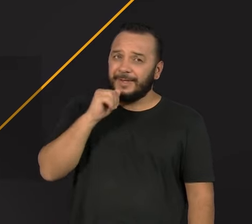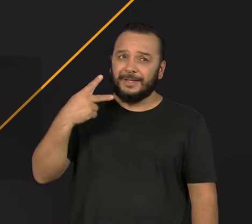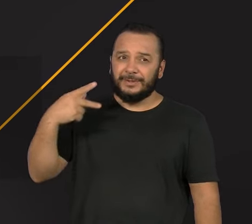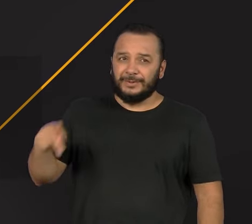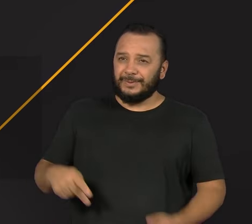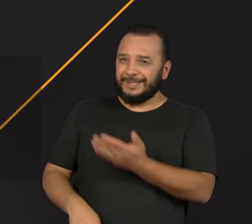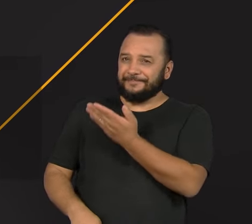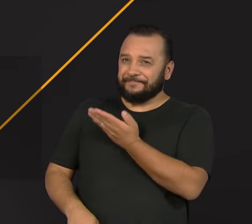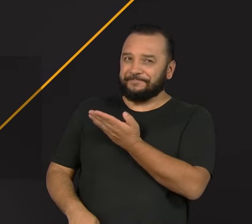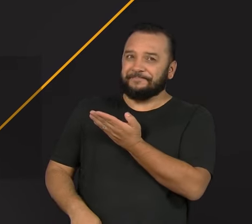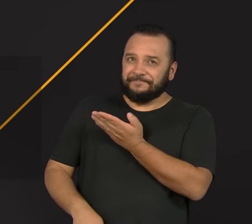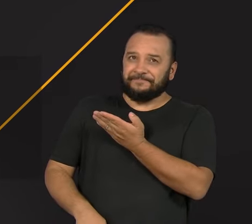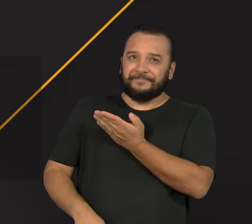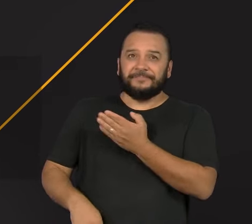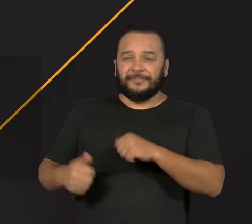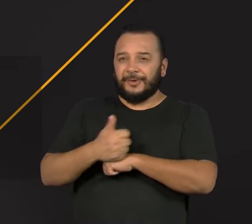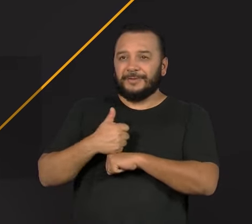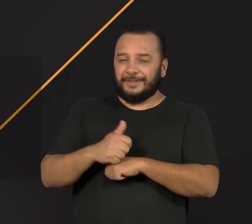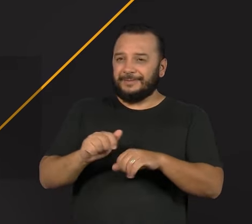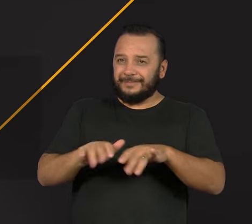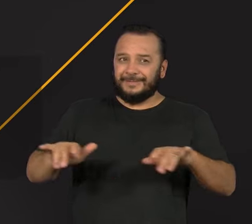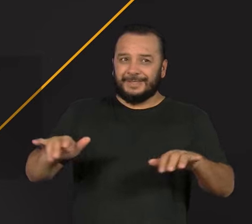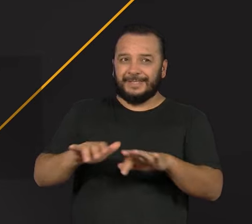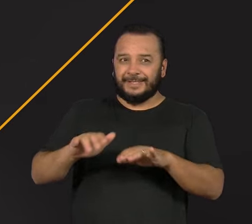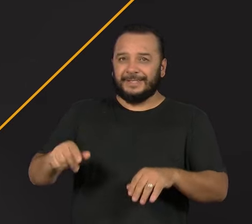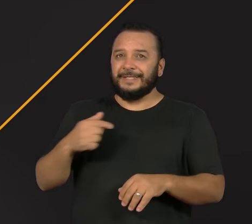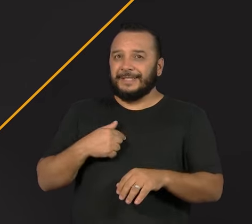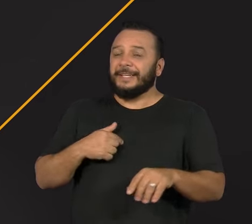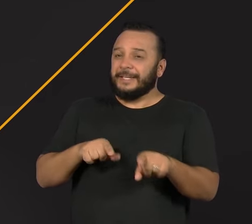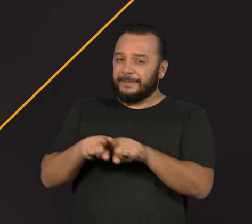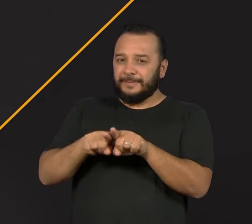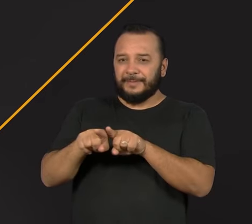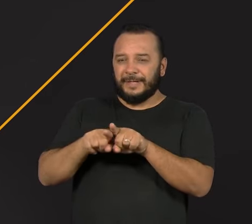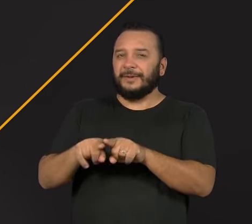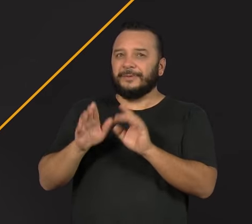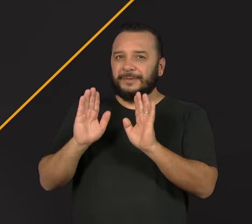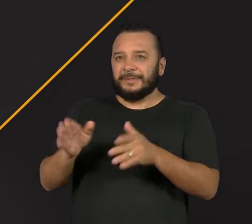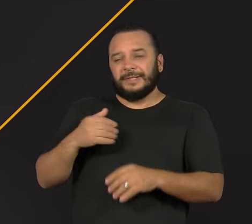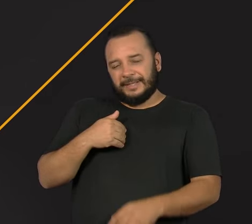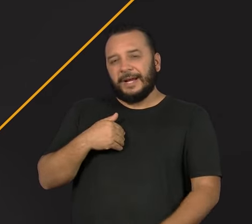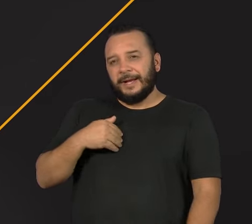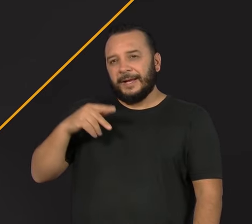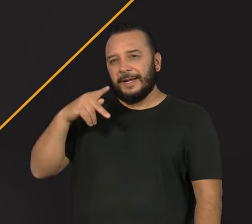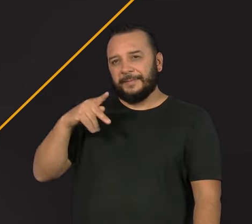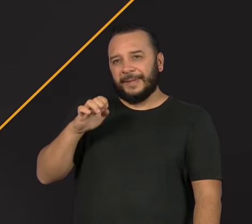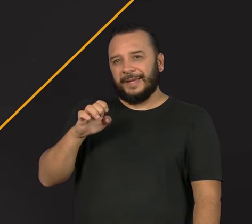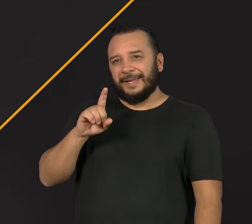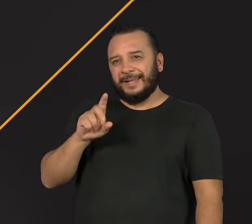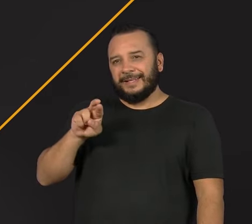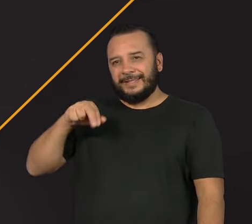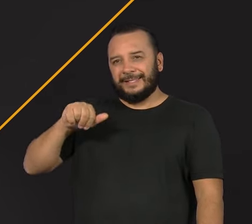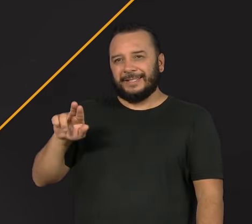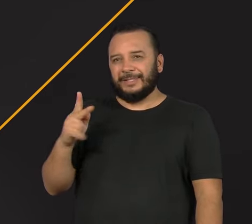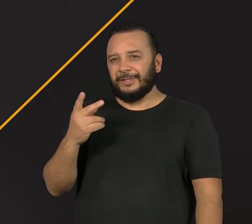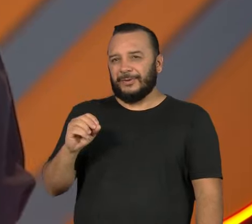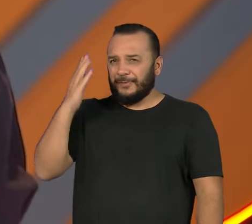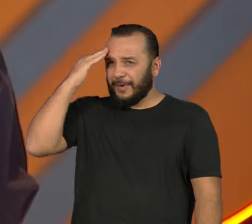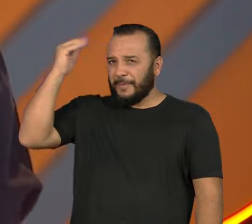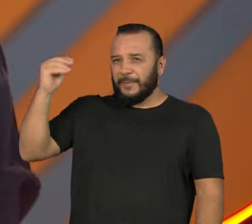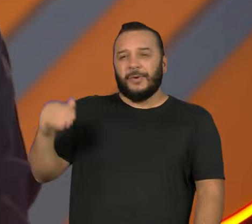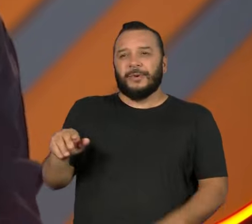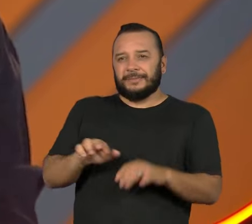Mercedes Matar, é pianista, sim, irmão do Pedrinho Matar, o famoso Pedrinho, um dos mais conhecidos